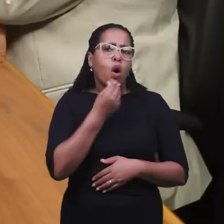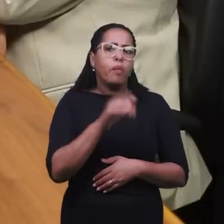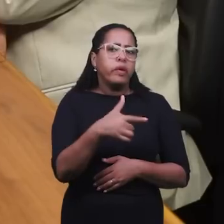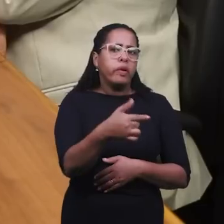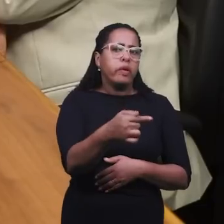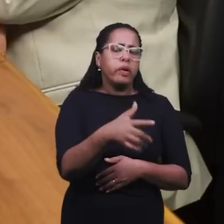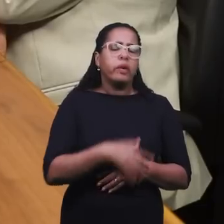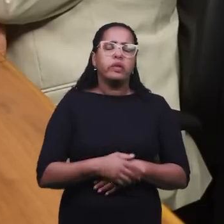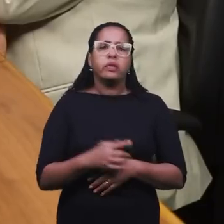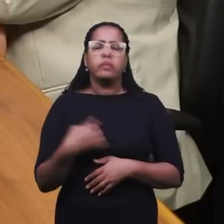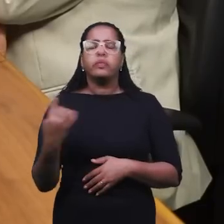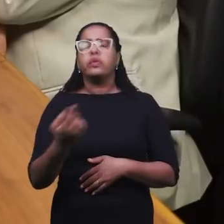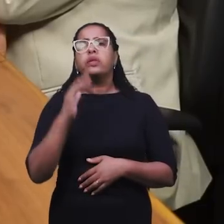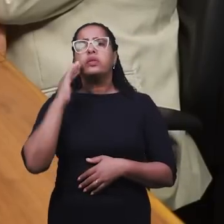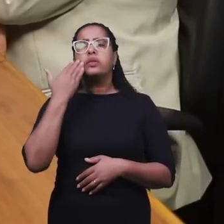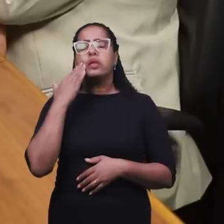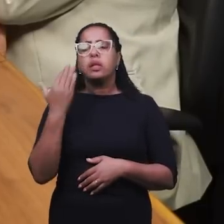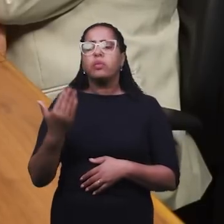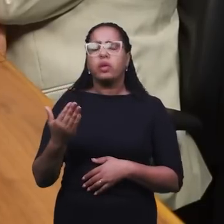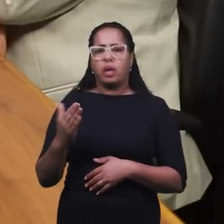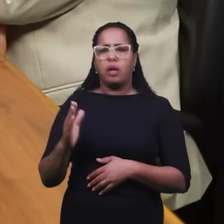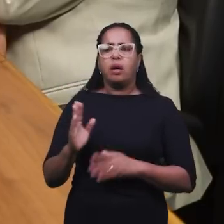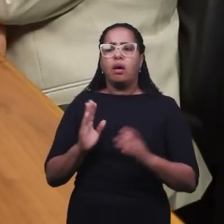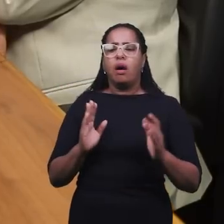Então, por que isso?